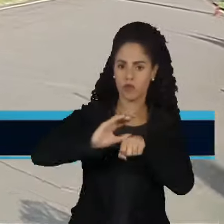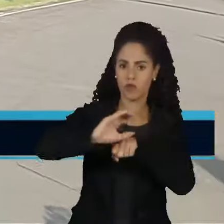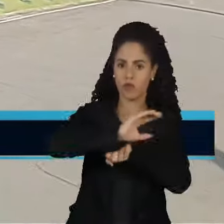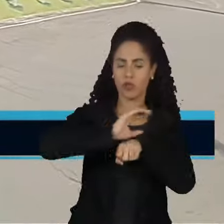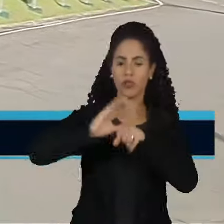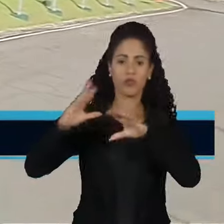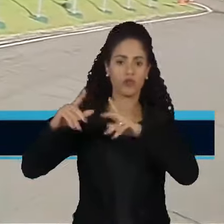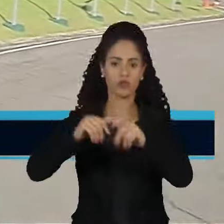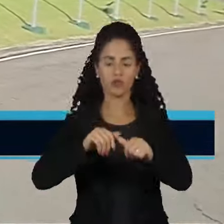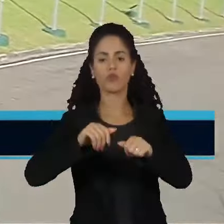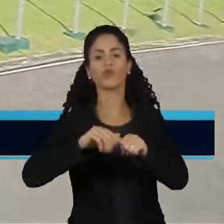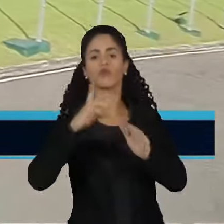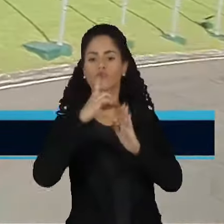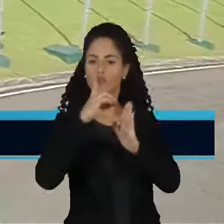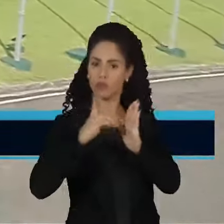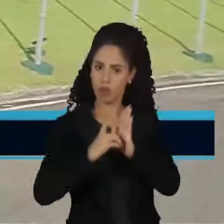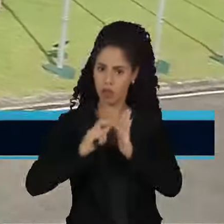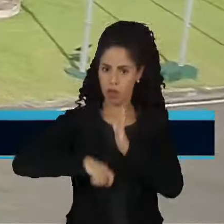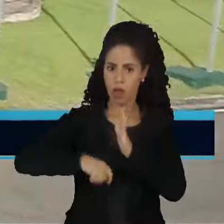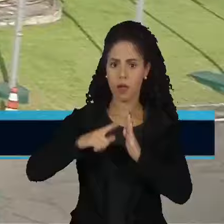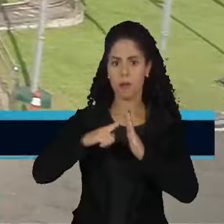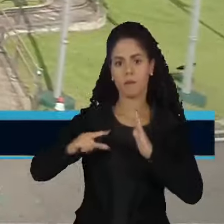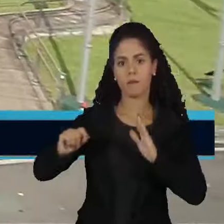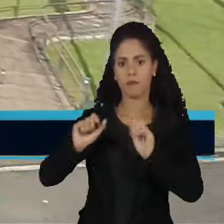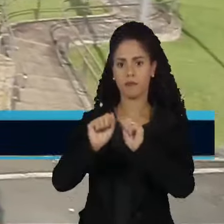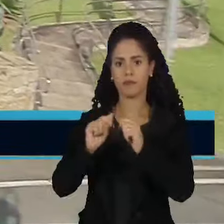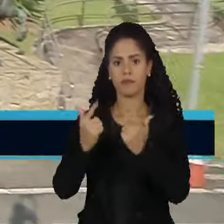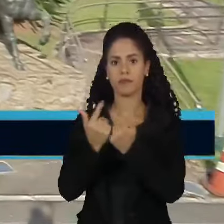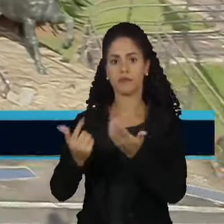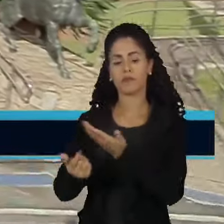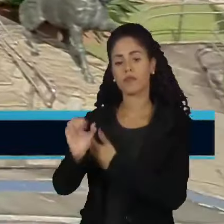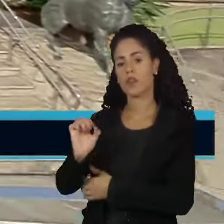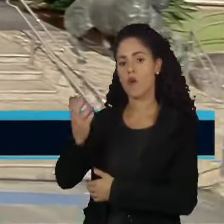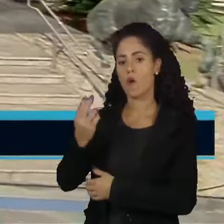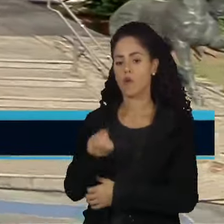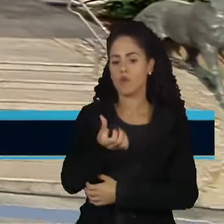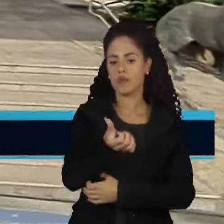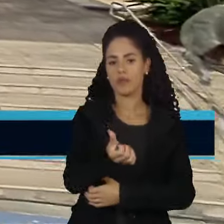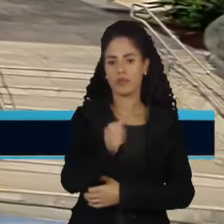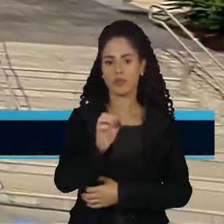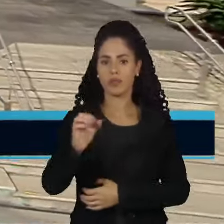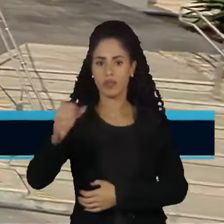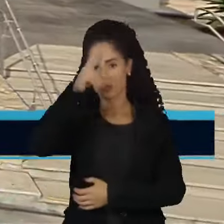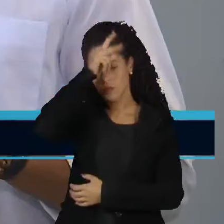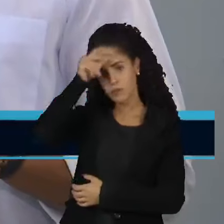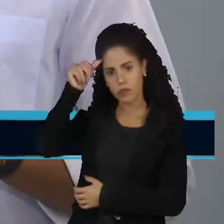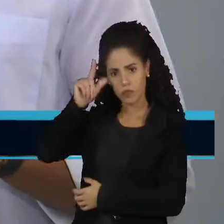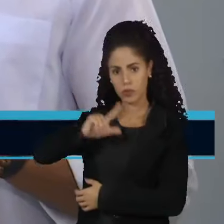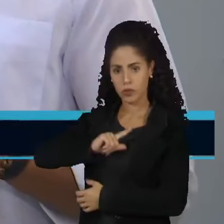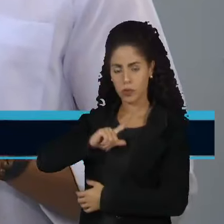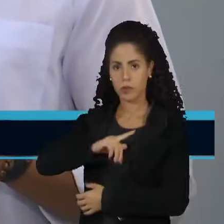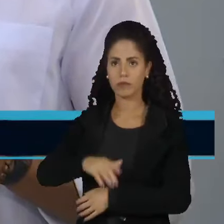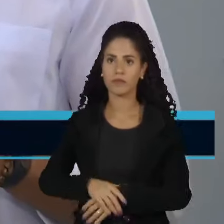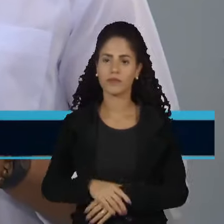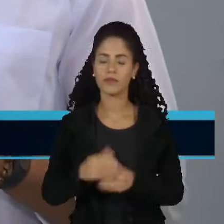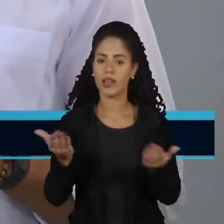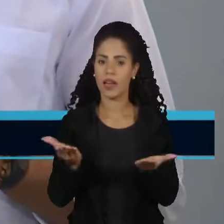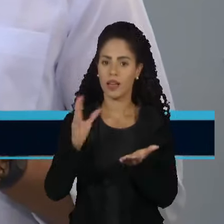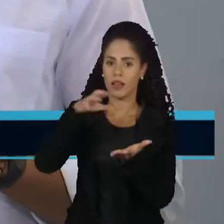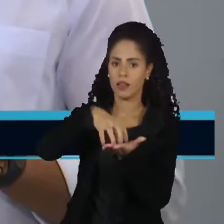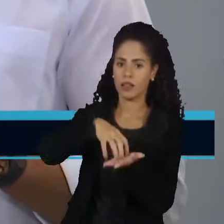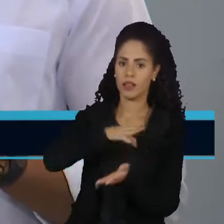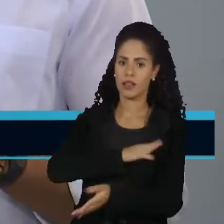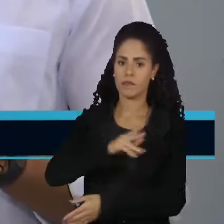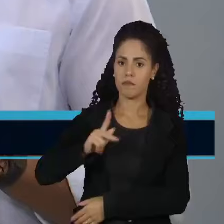de decretos publicados pelo Palácio dos Bandeirantes ou pelas mais de 600 prefeituras do Estado. Aqui na sede do MP, o